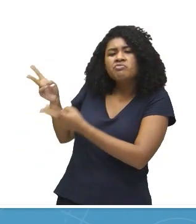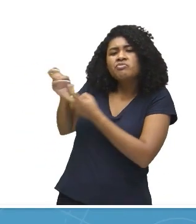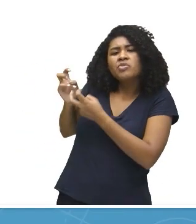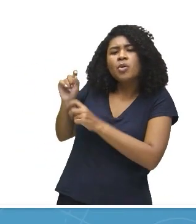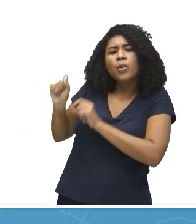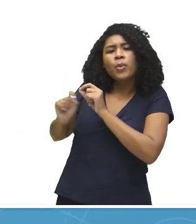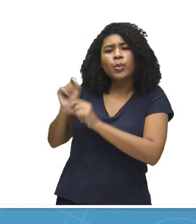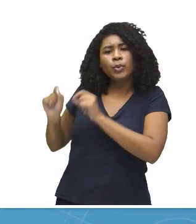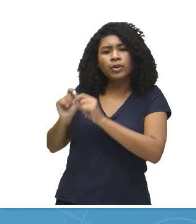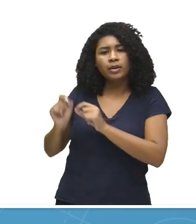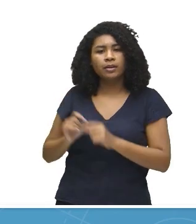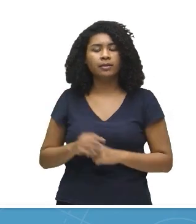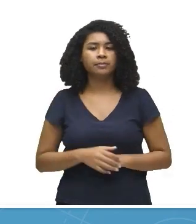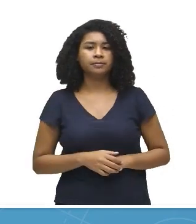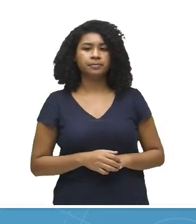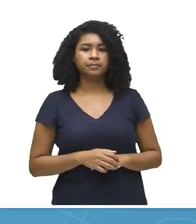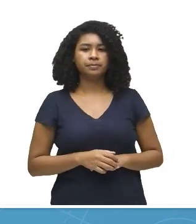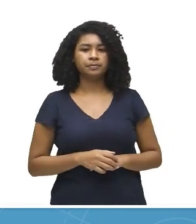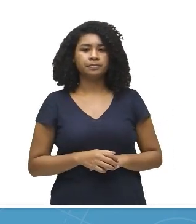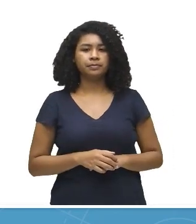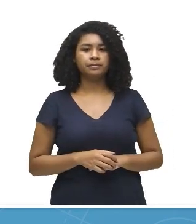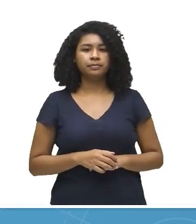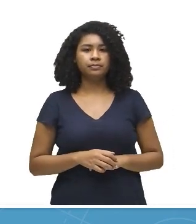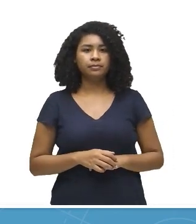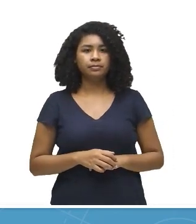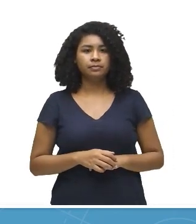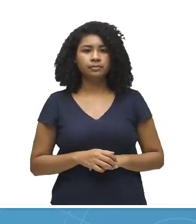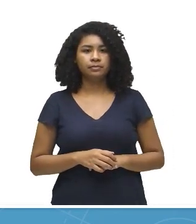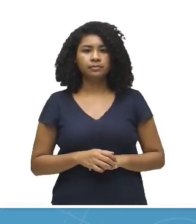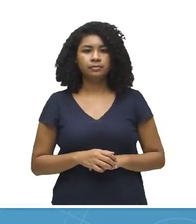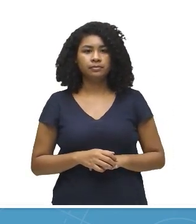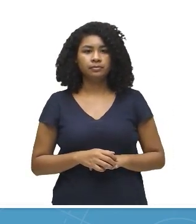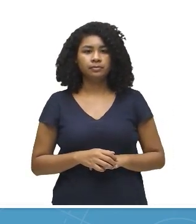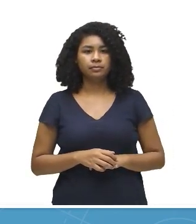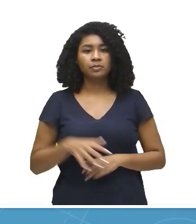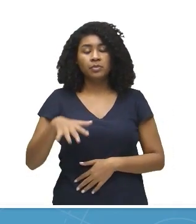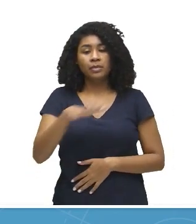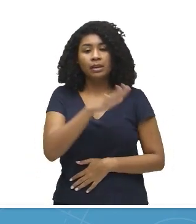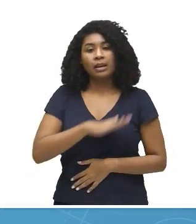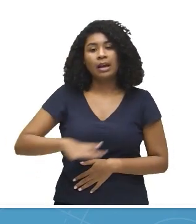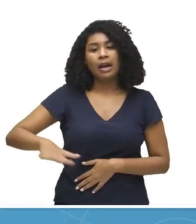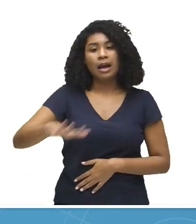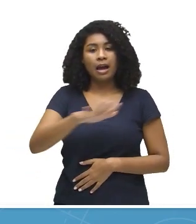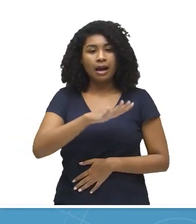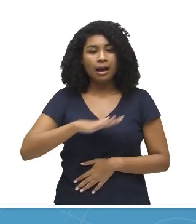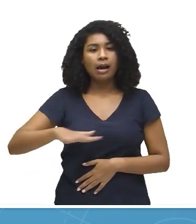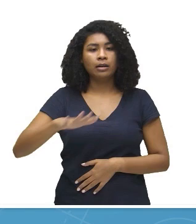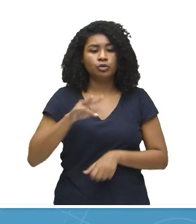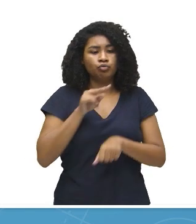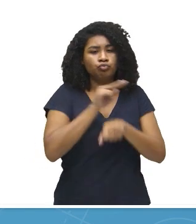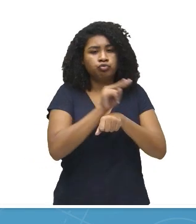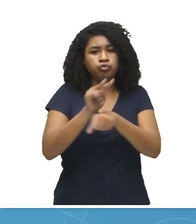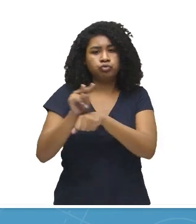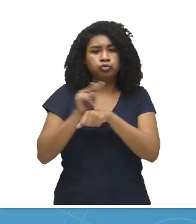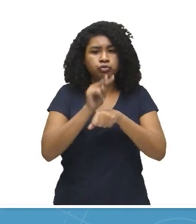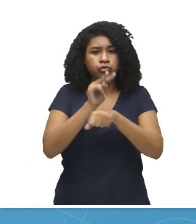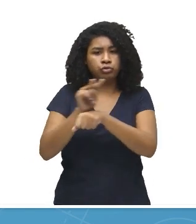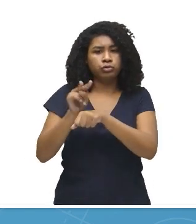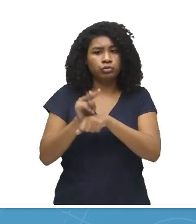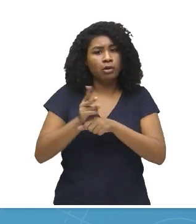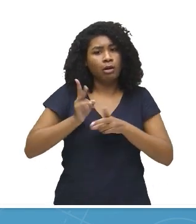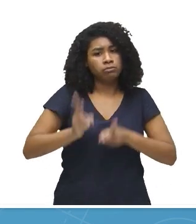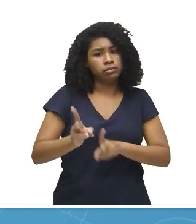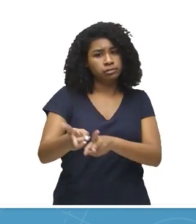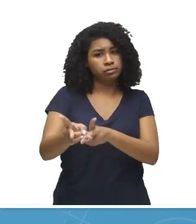gente tem aí, olha, por exemplo, uma área de preservação permanente. Olha, tá escrito bem aqui